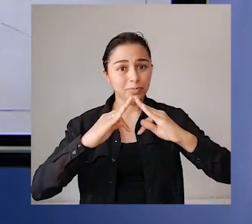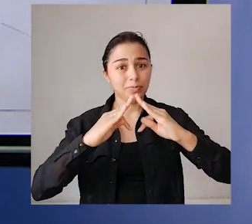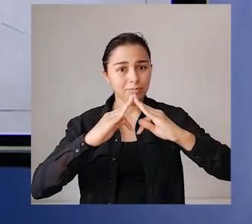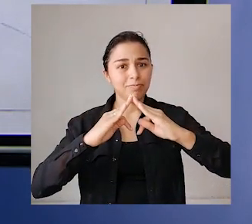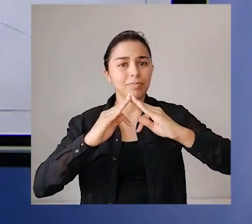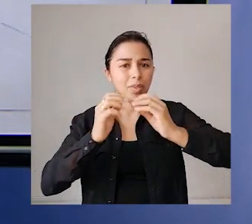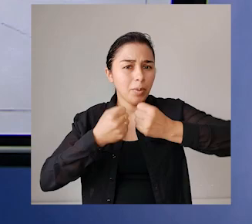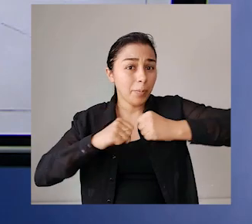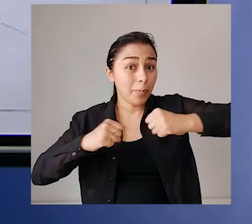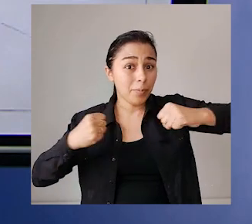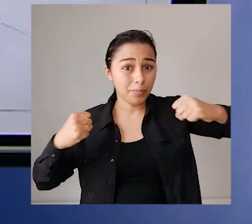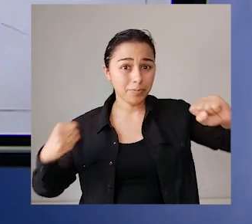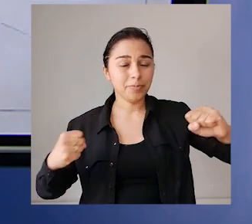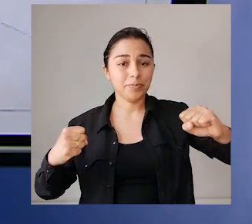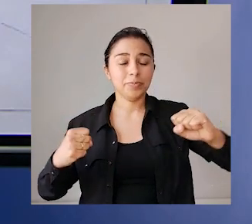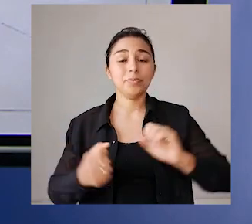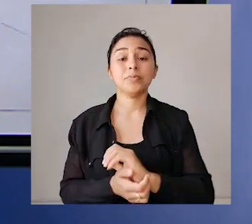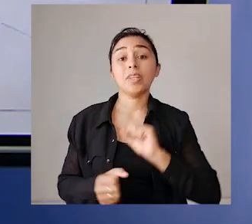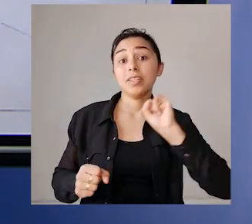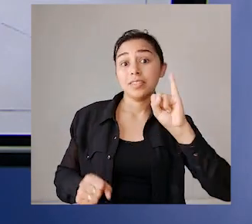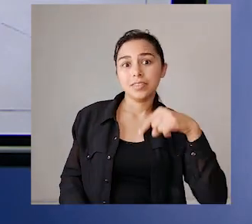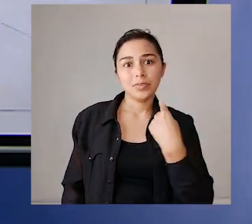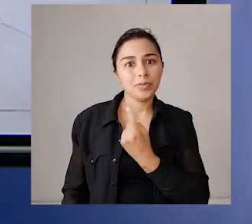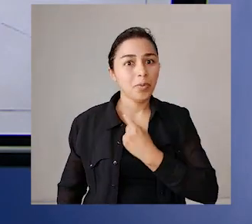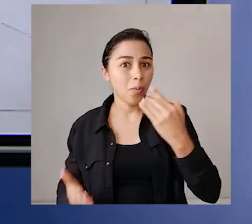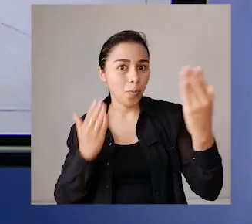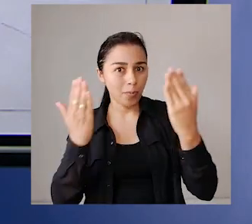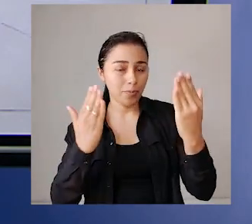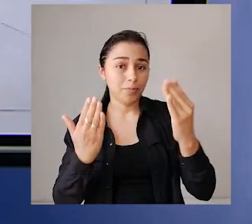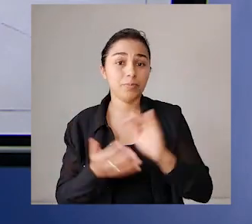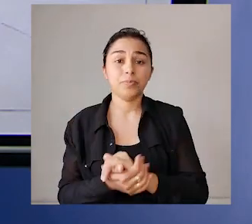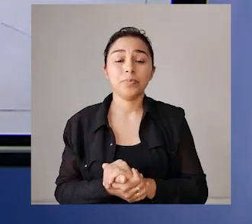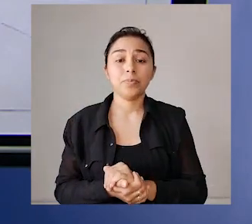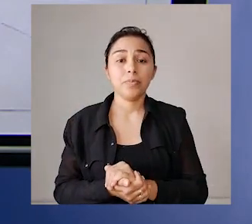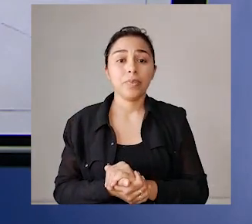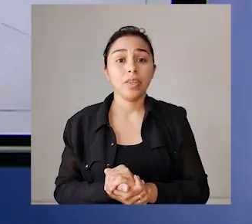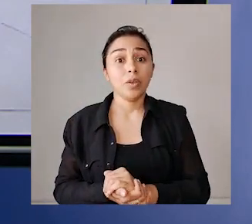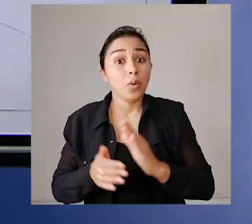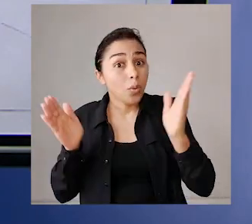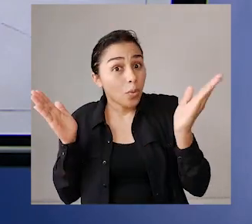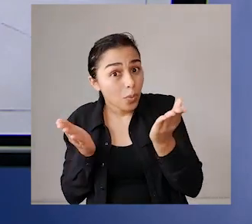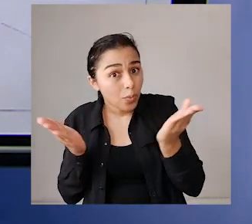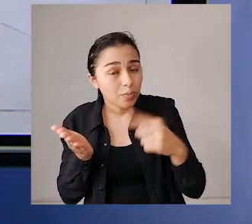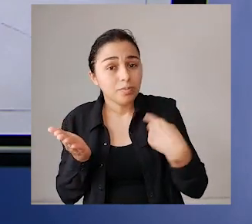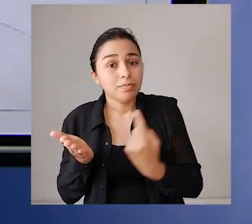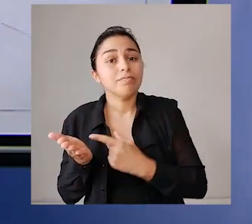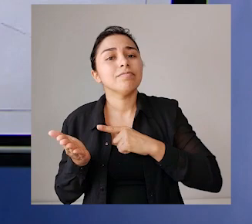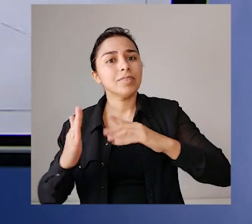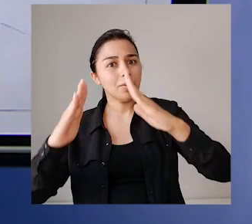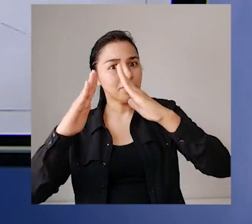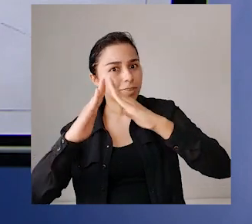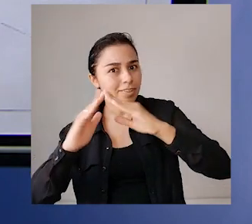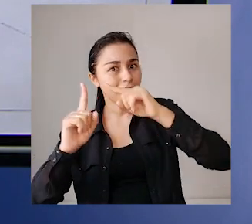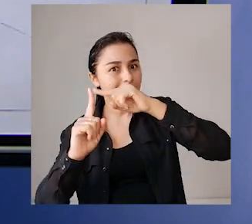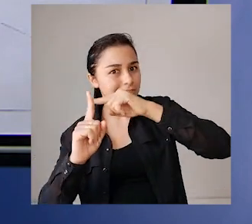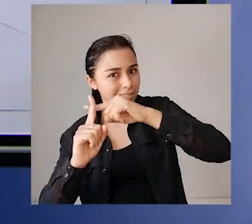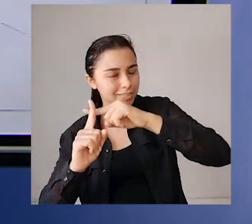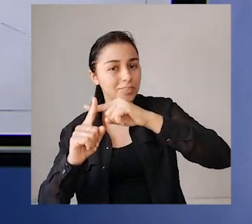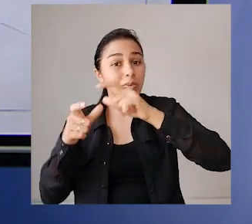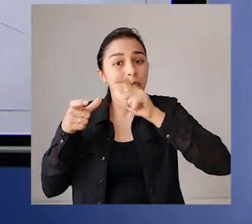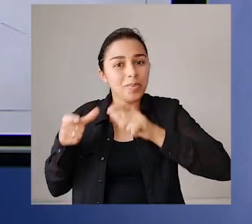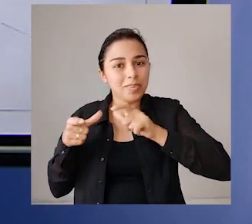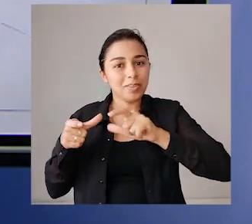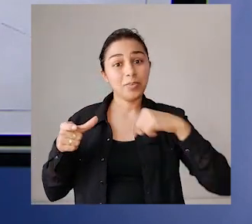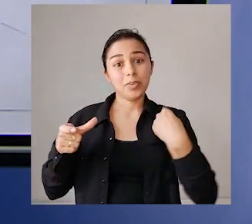grandes templos. Se a gente for fazer uma comparação, hoje nós temos as nossas igrejas, onde a